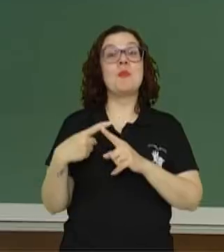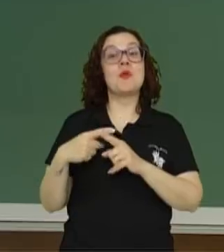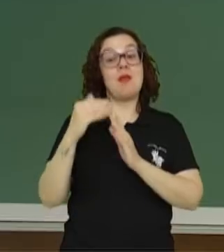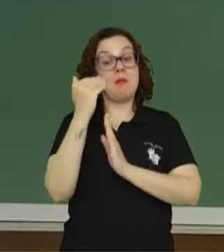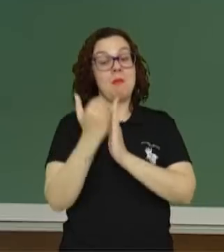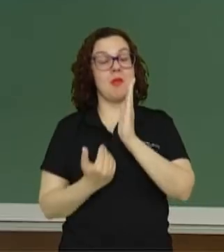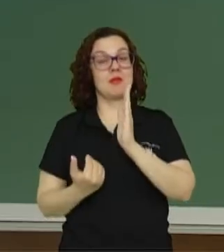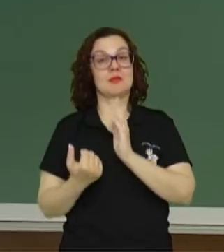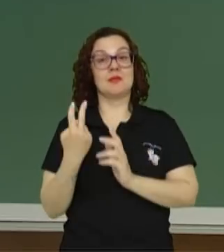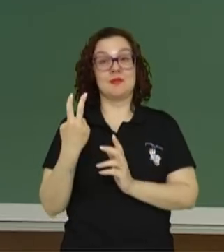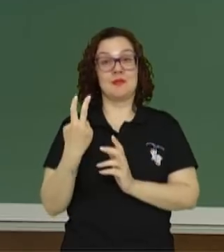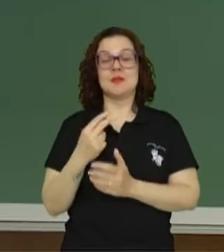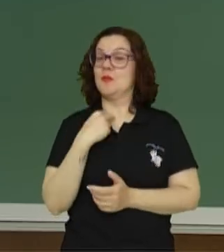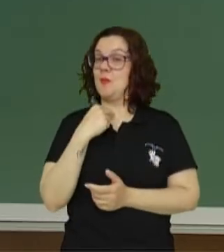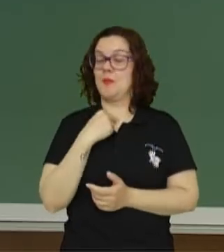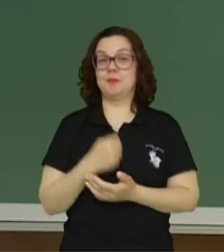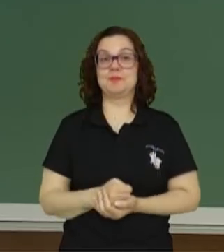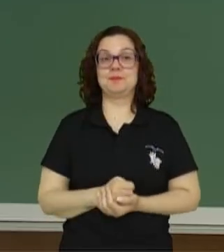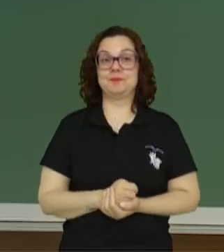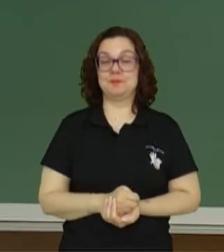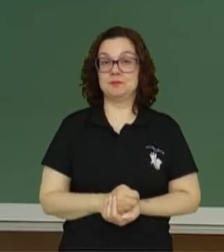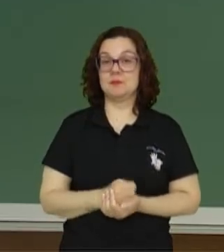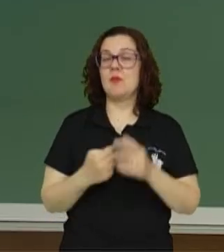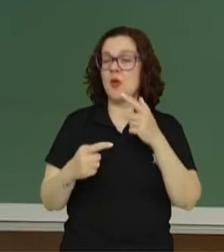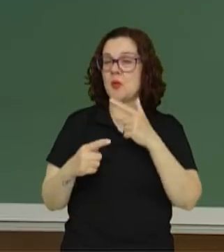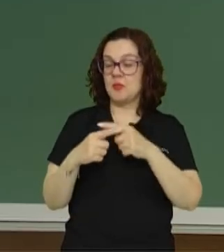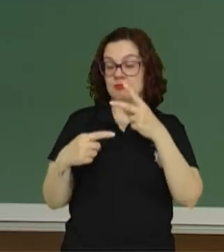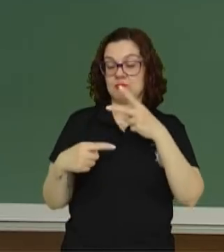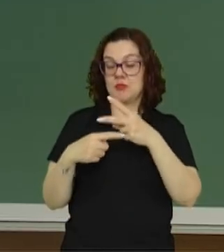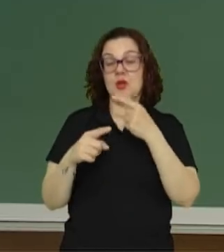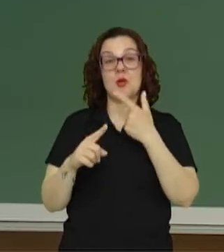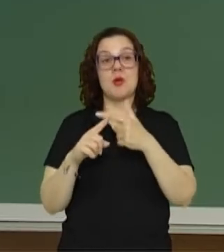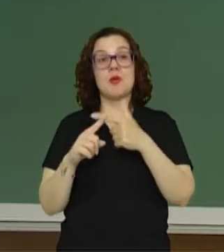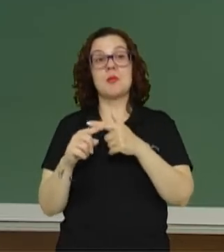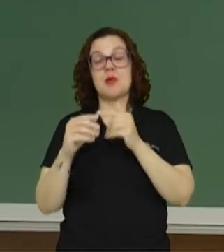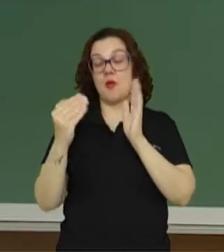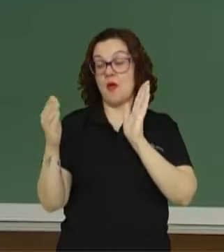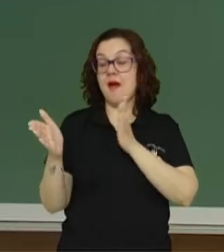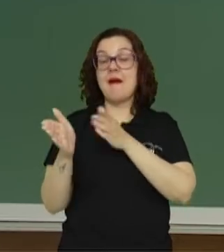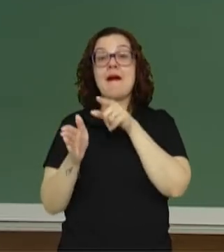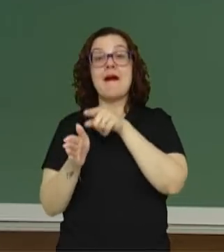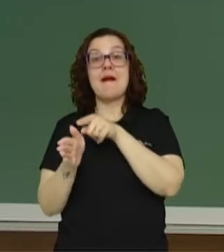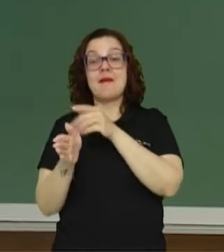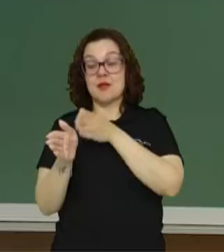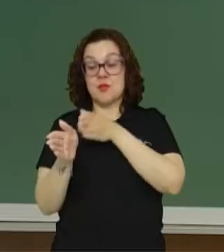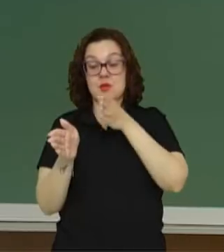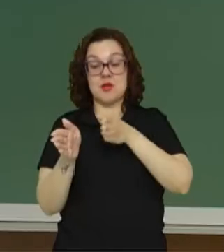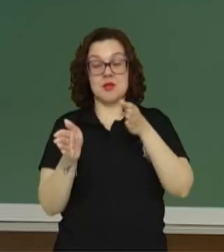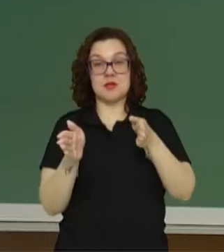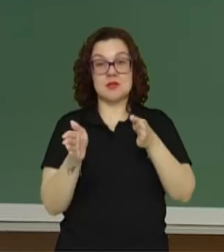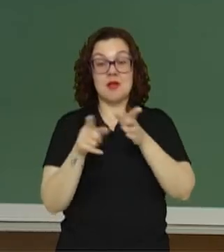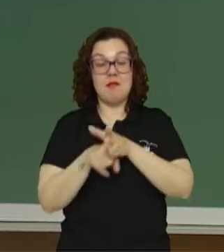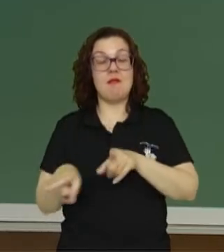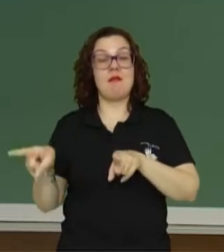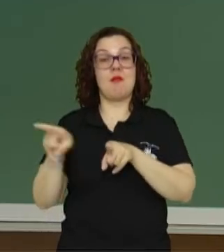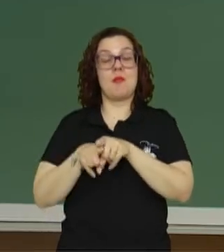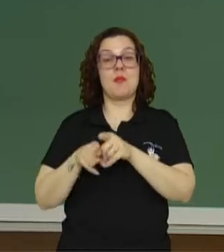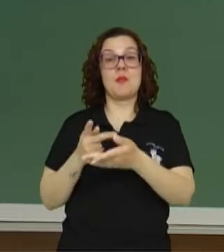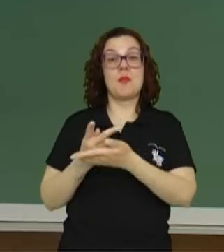menor do que 2, ok? Por que essa é chamada de uma sequência definida por a lei da